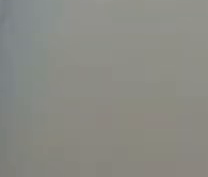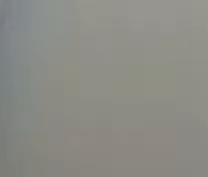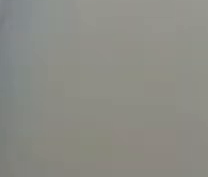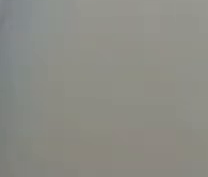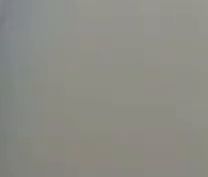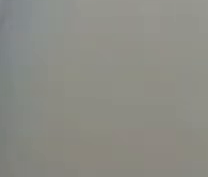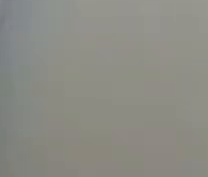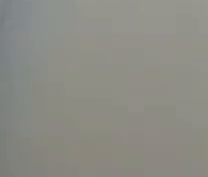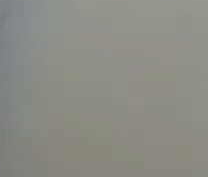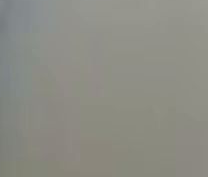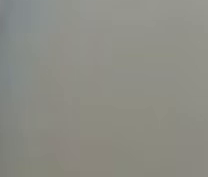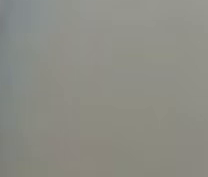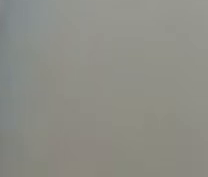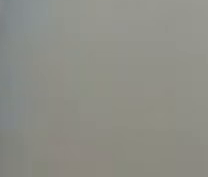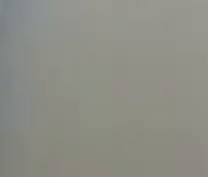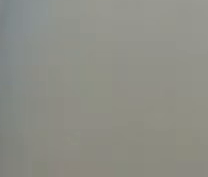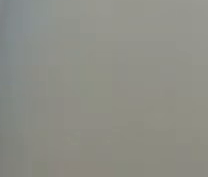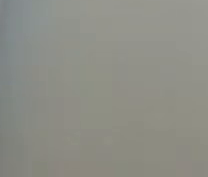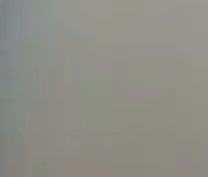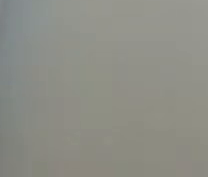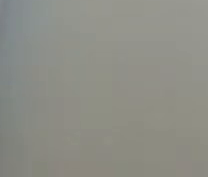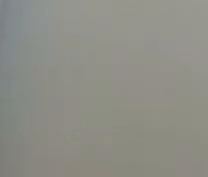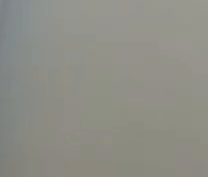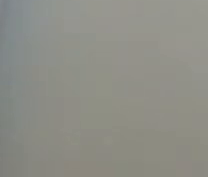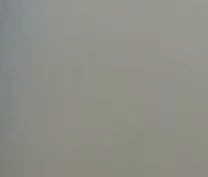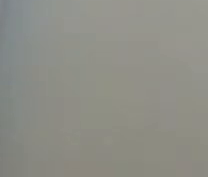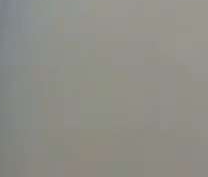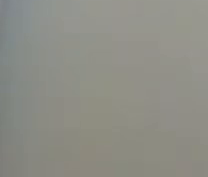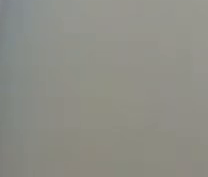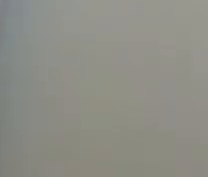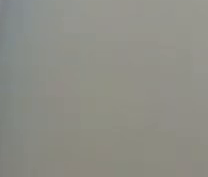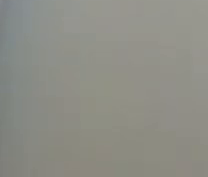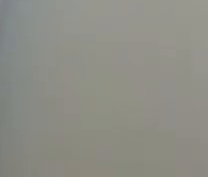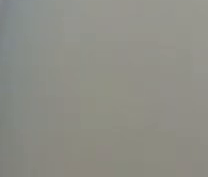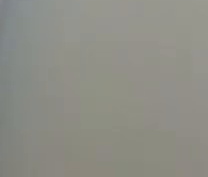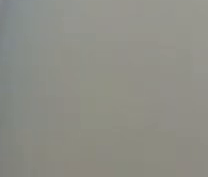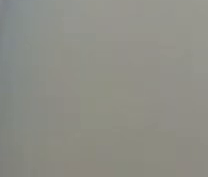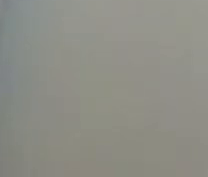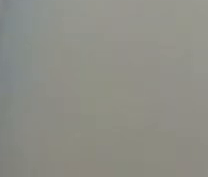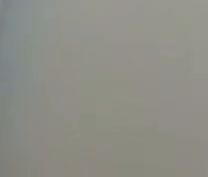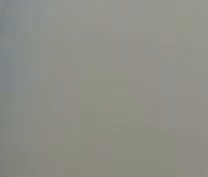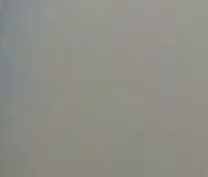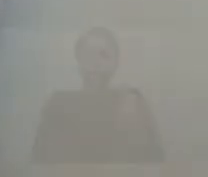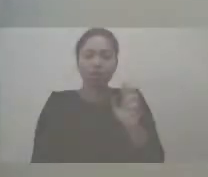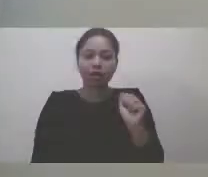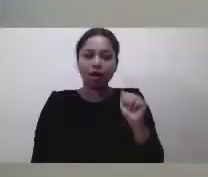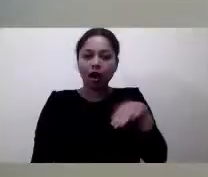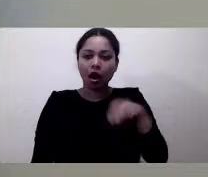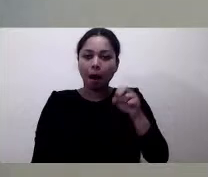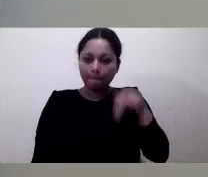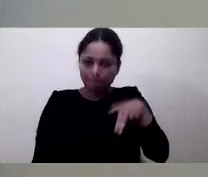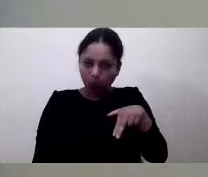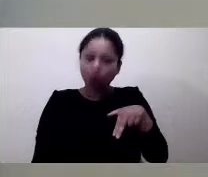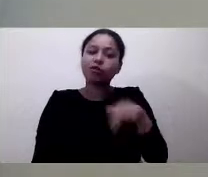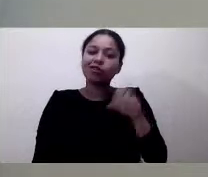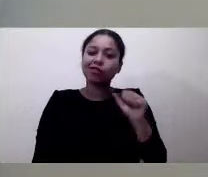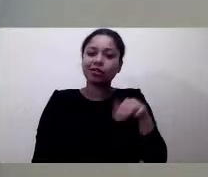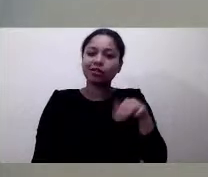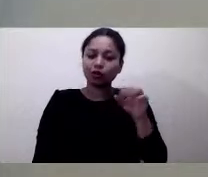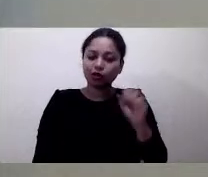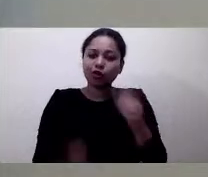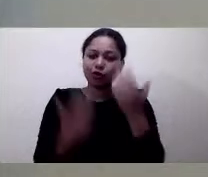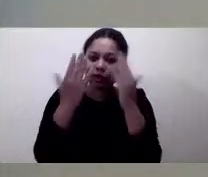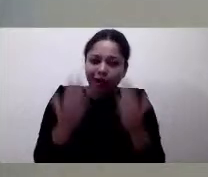pessoal. Sejam todos bem-vindos à nossa última sessão do dia. Eu me chamo Ramon Santos, sou analista de projetos do British